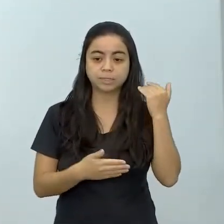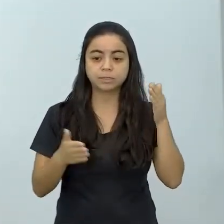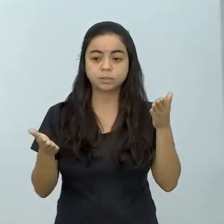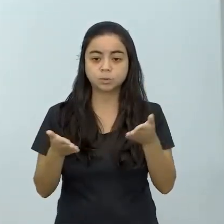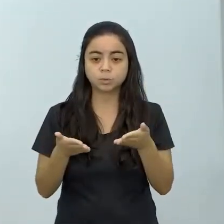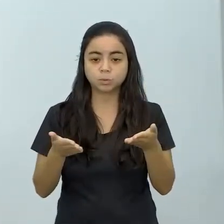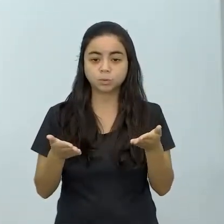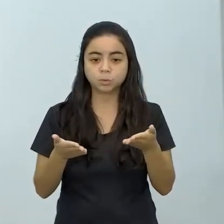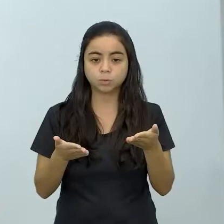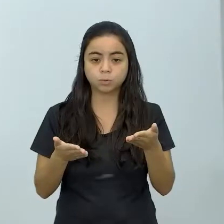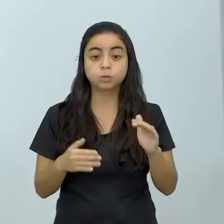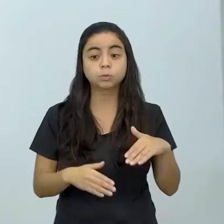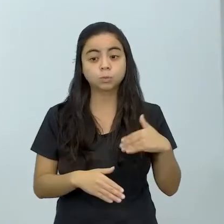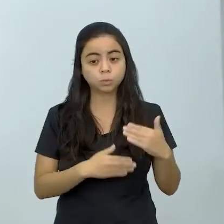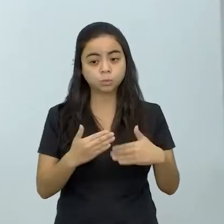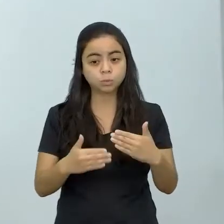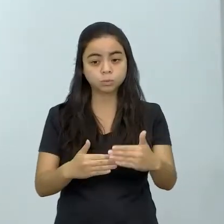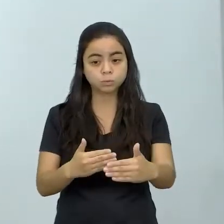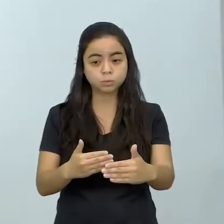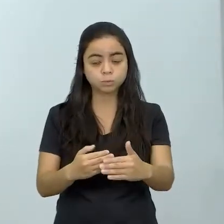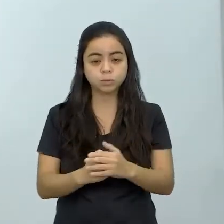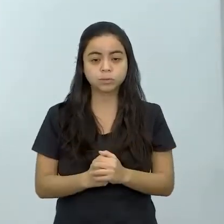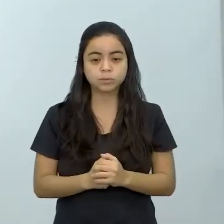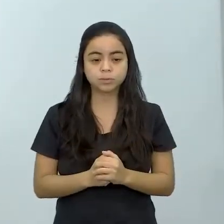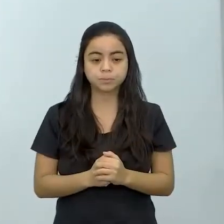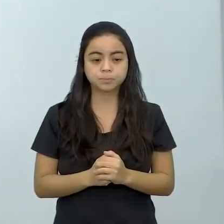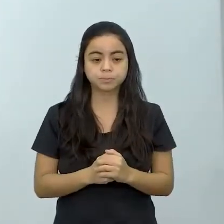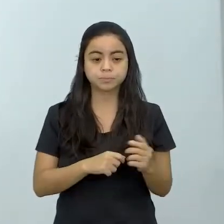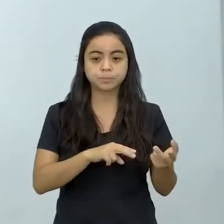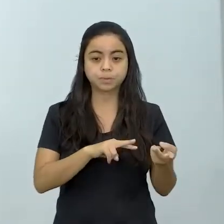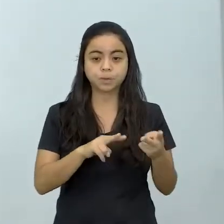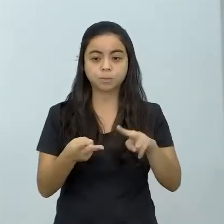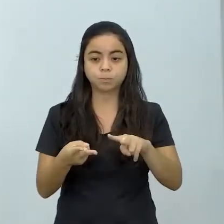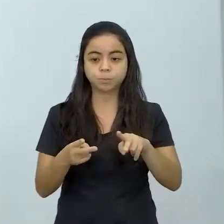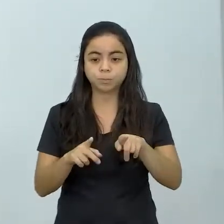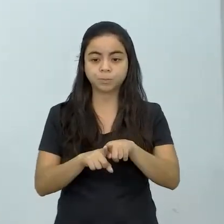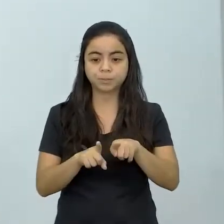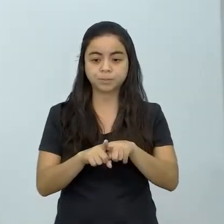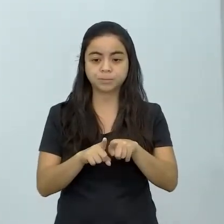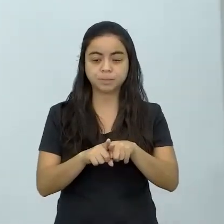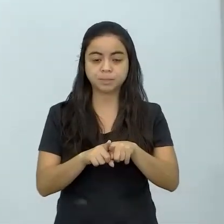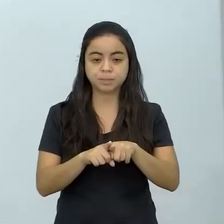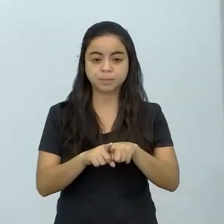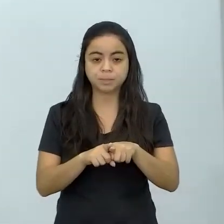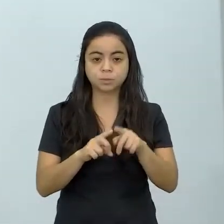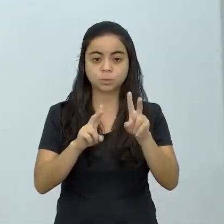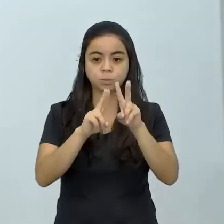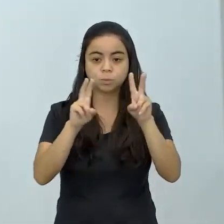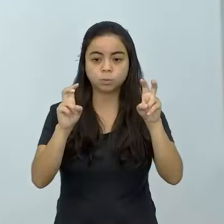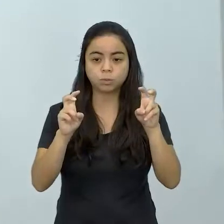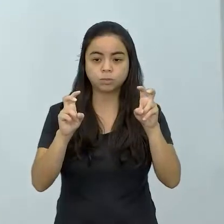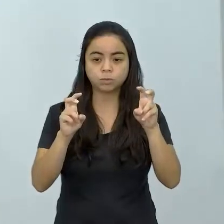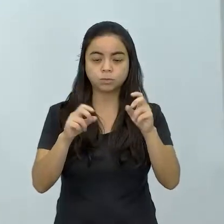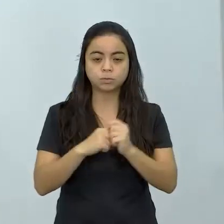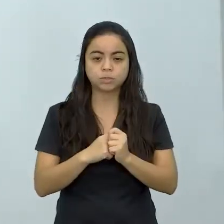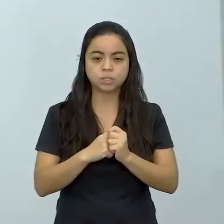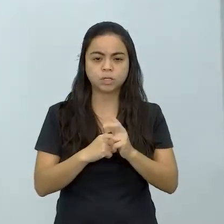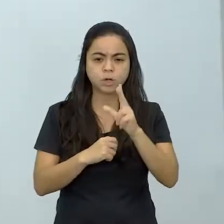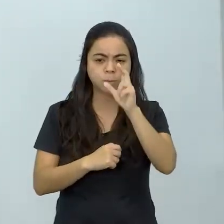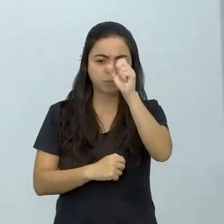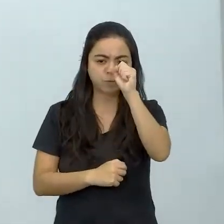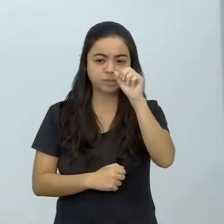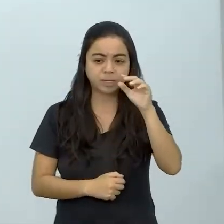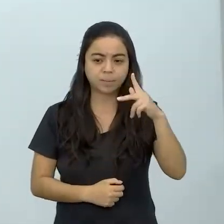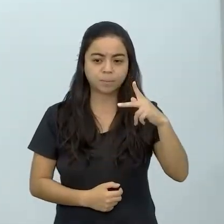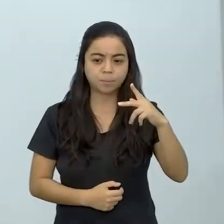hoje a gente vai dar mais uma continuidade tanto na transformação quanto nesse aspecto também a potência dos aparelhos